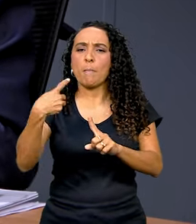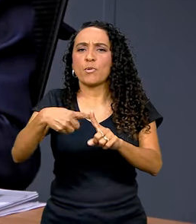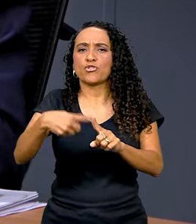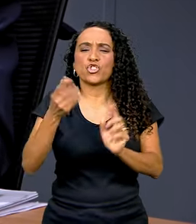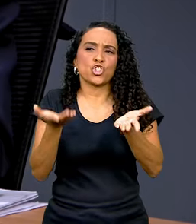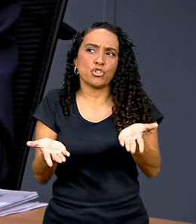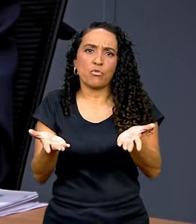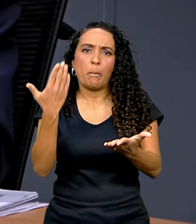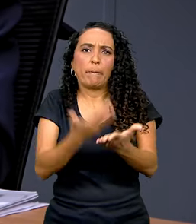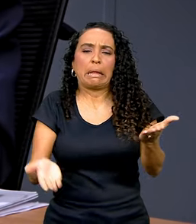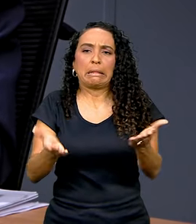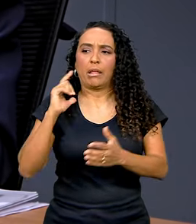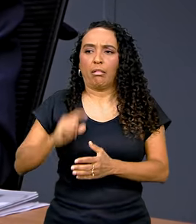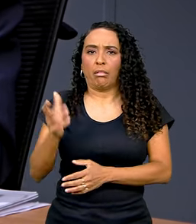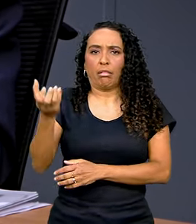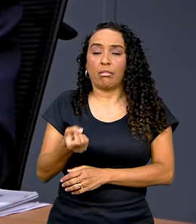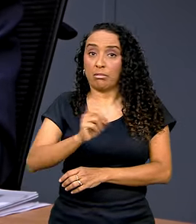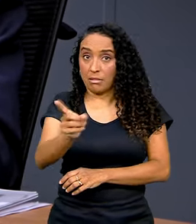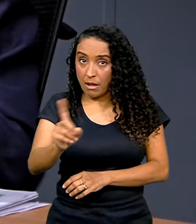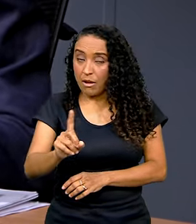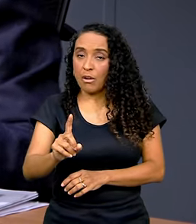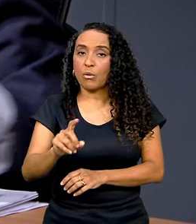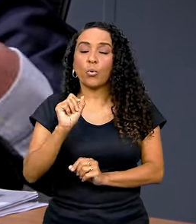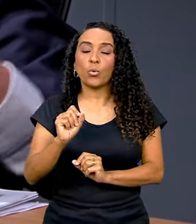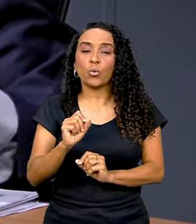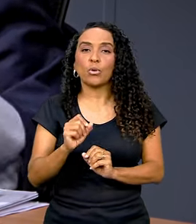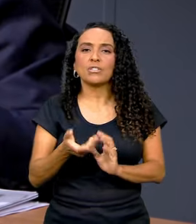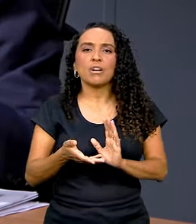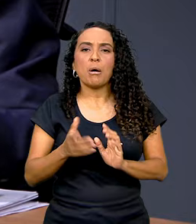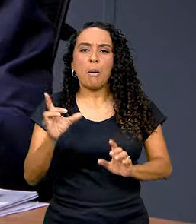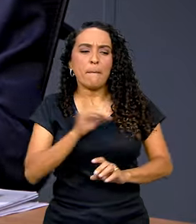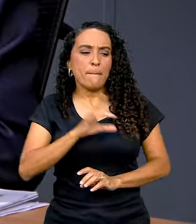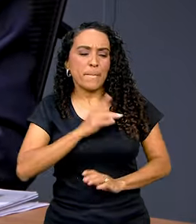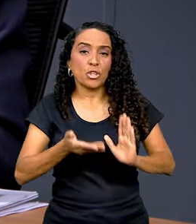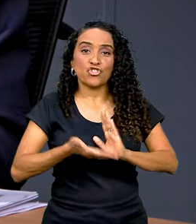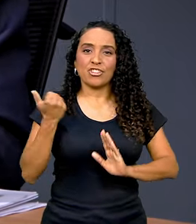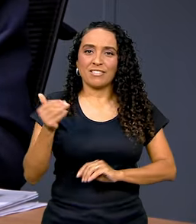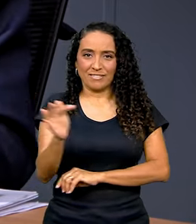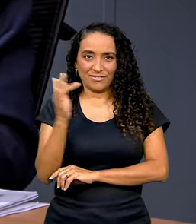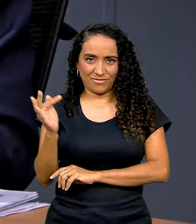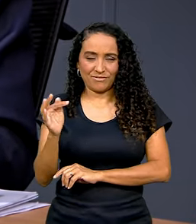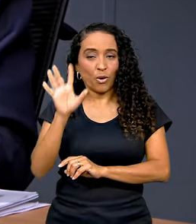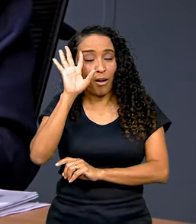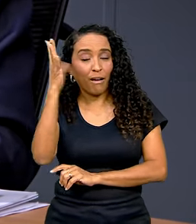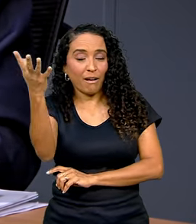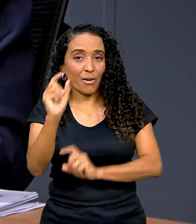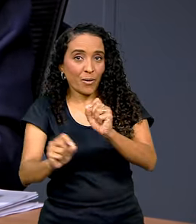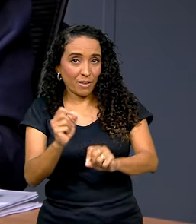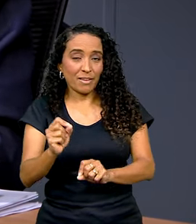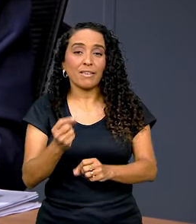mais motivo para perder o benefício isso tira o medo da formalidade O